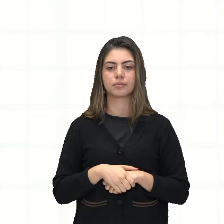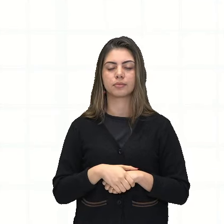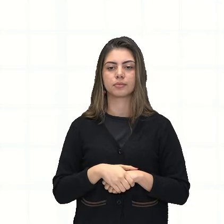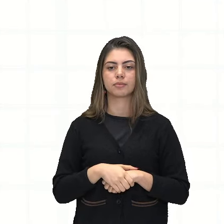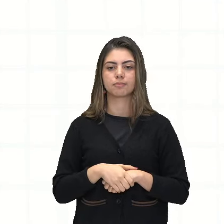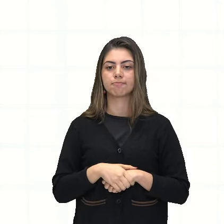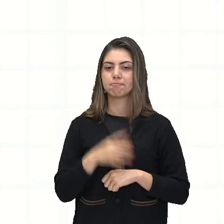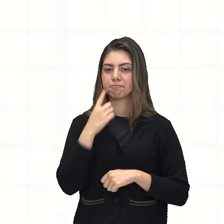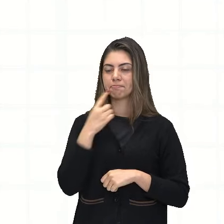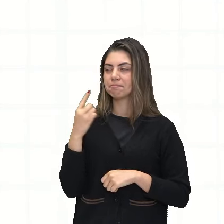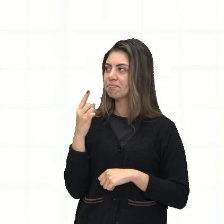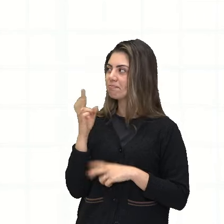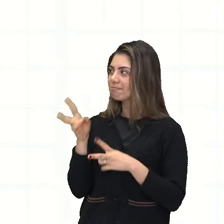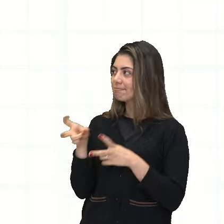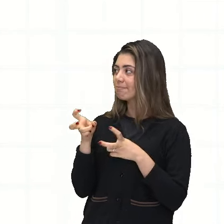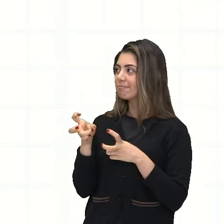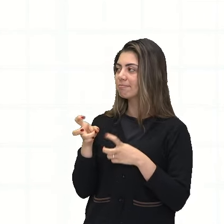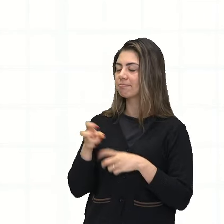Olha lá.